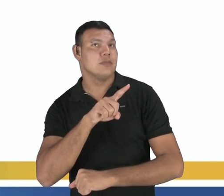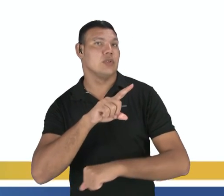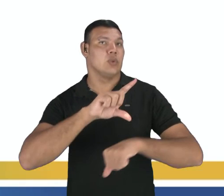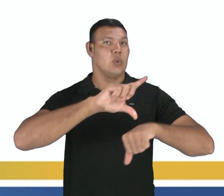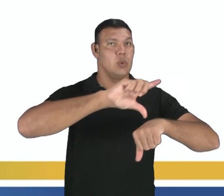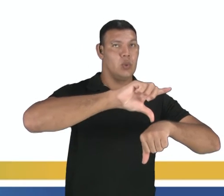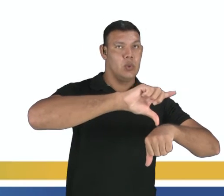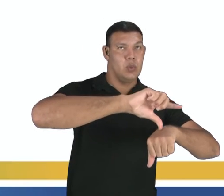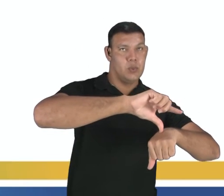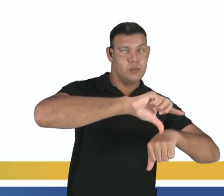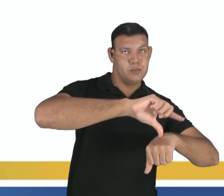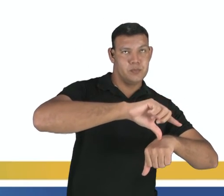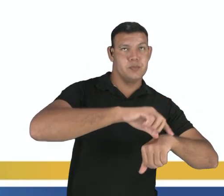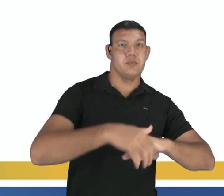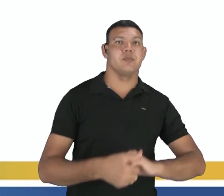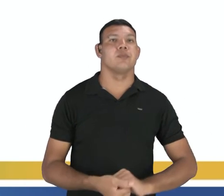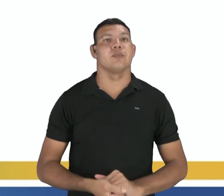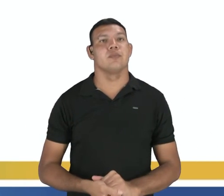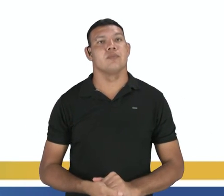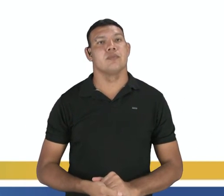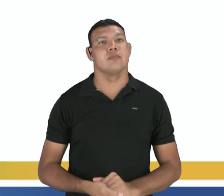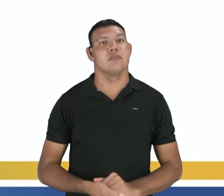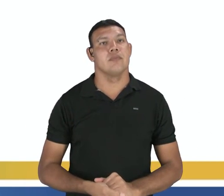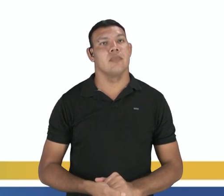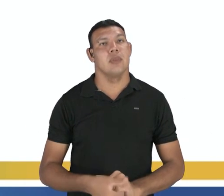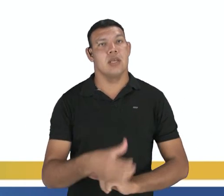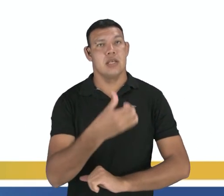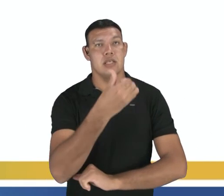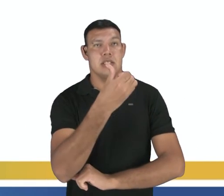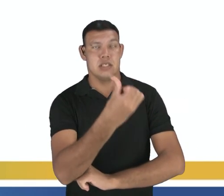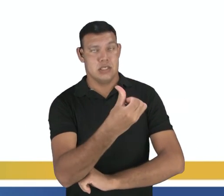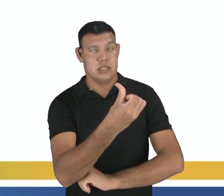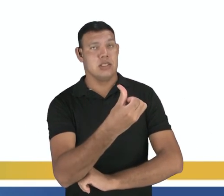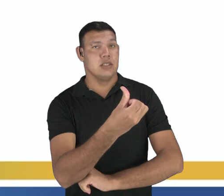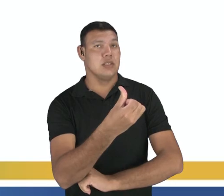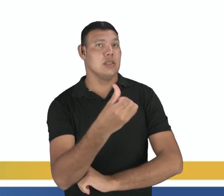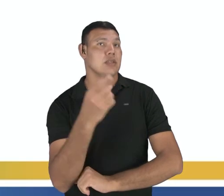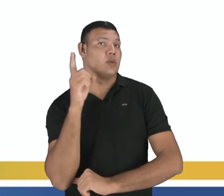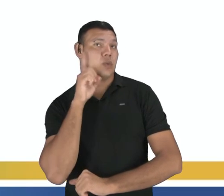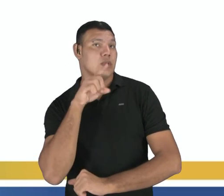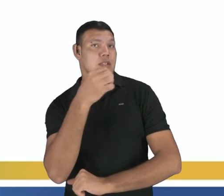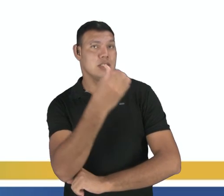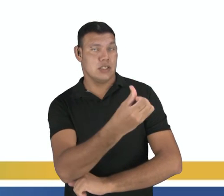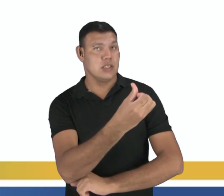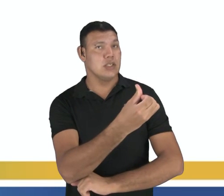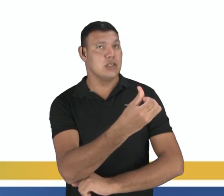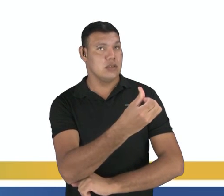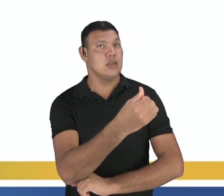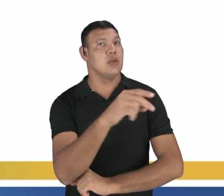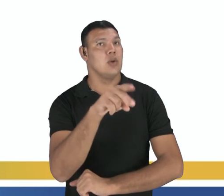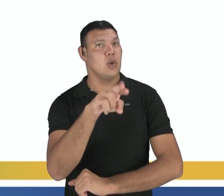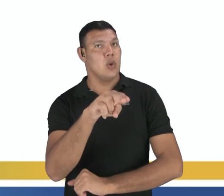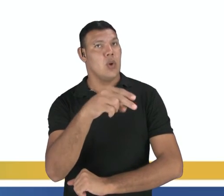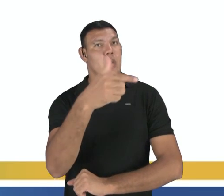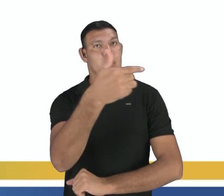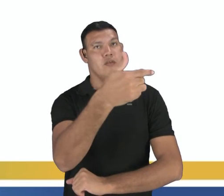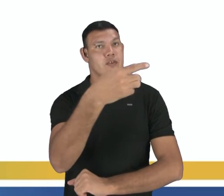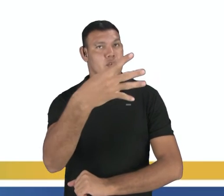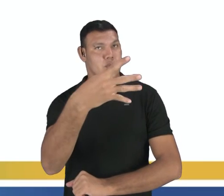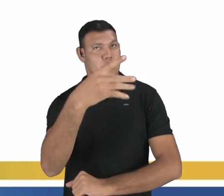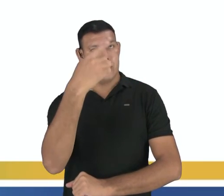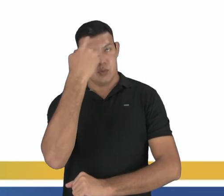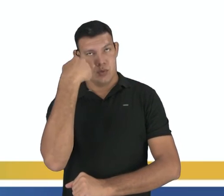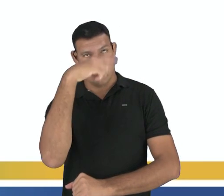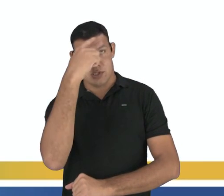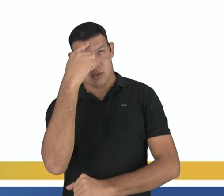caso, nós temos aí 6 dias, e 6 dias nós temos, em um dia nós temos 24 horas, então basta